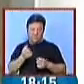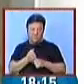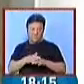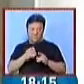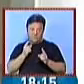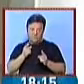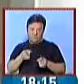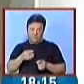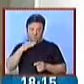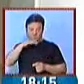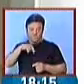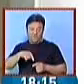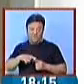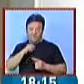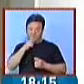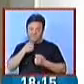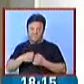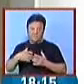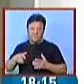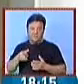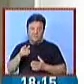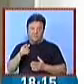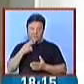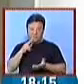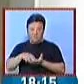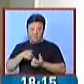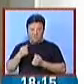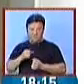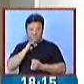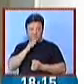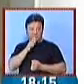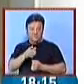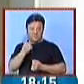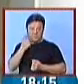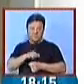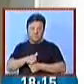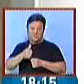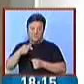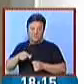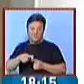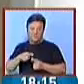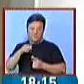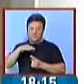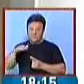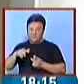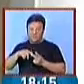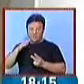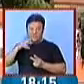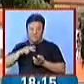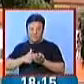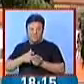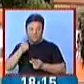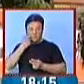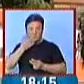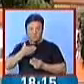que a Covilhã cada vez mais afirme e se possa afirmar como uma cidade da ciência, da tecnologia, uma cidade do